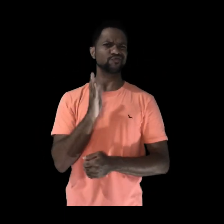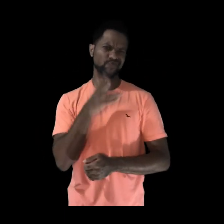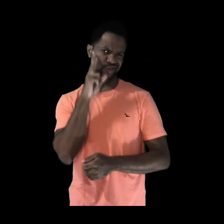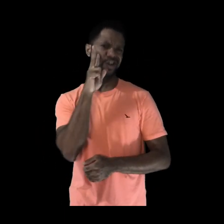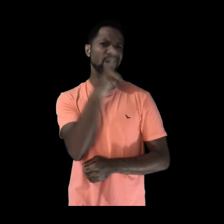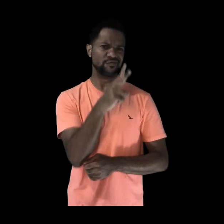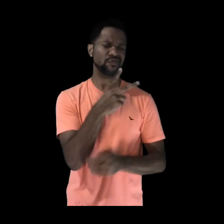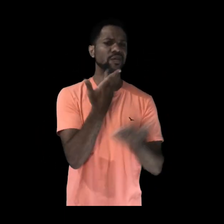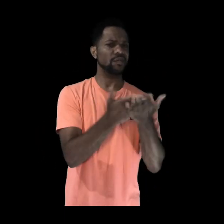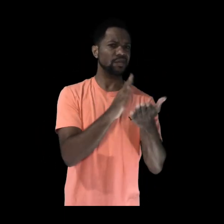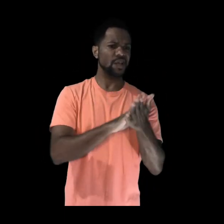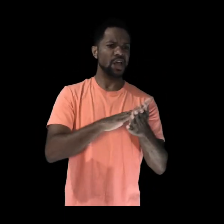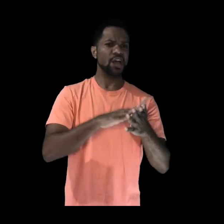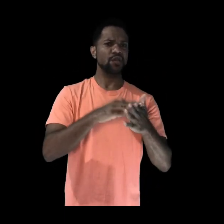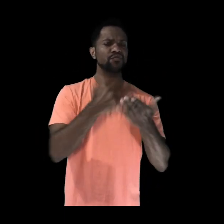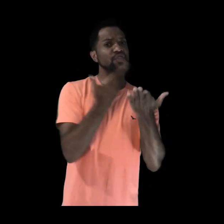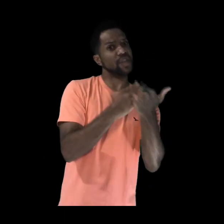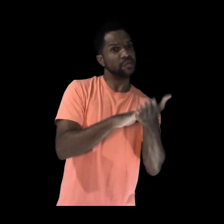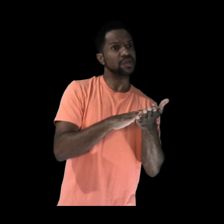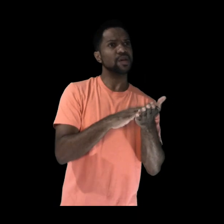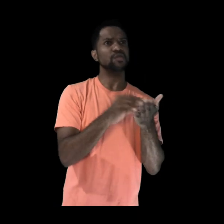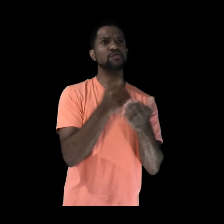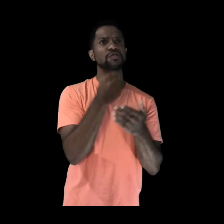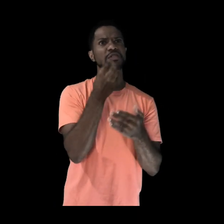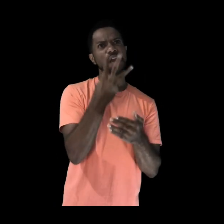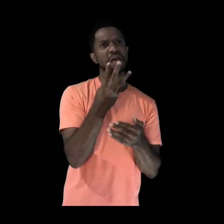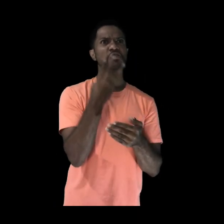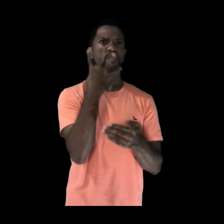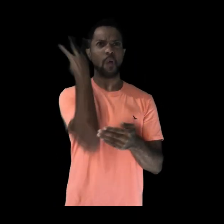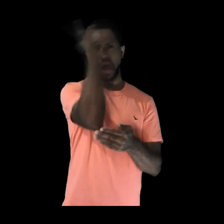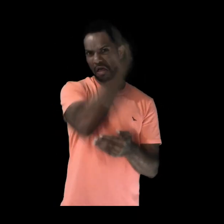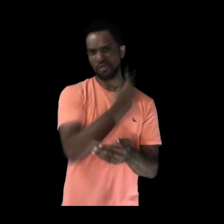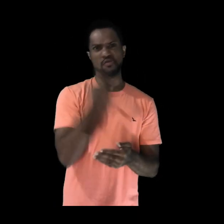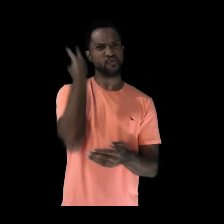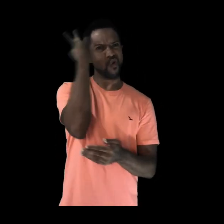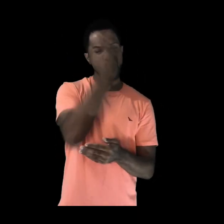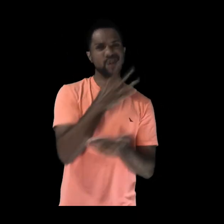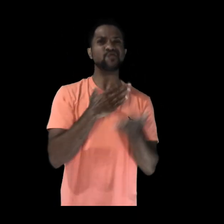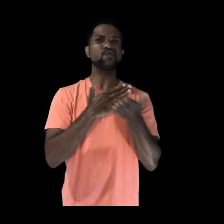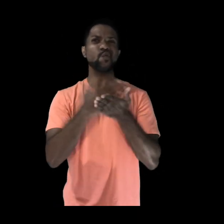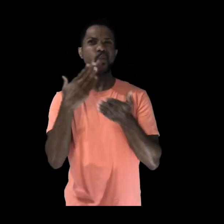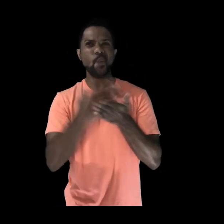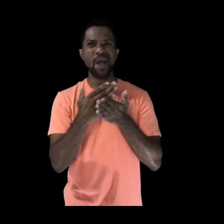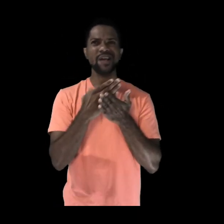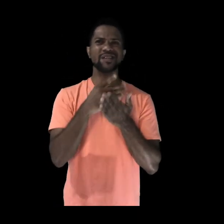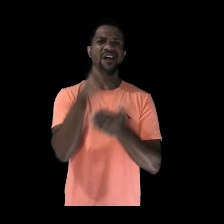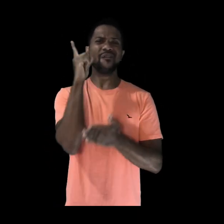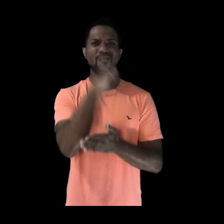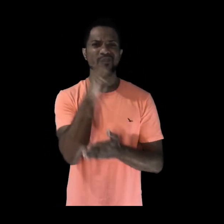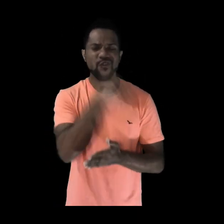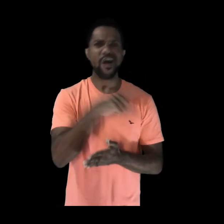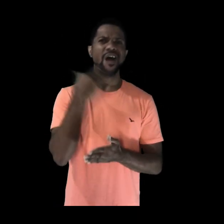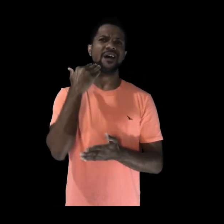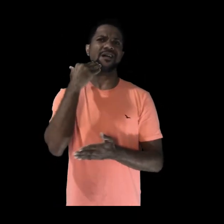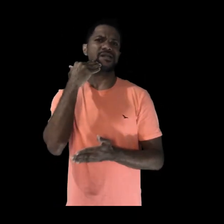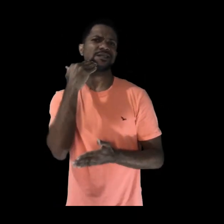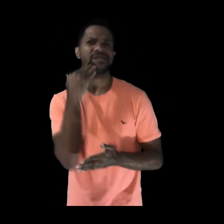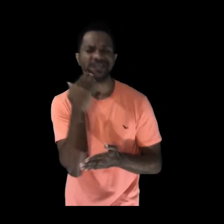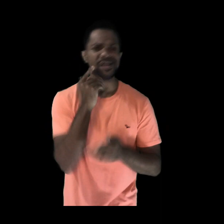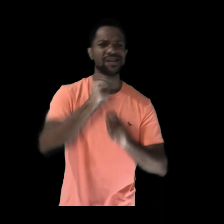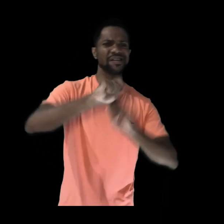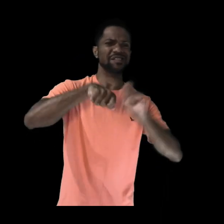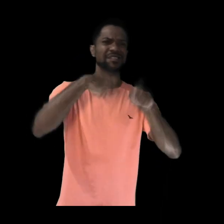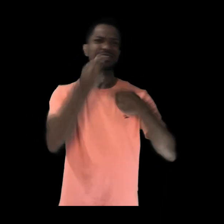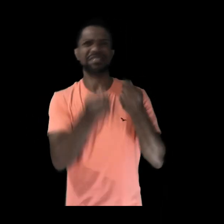vi intérpretes aí interpretando 3, 4 horas, aí o que vai começar a acontecer? Sinais produzidos errados, começa